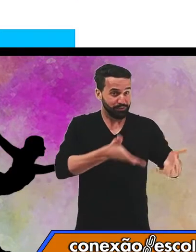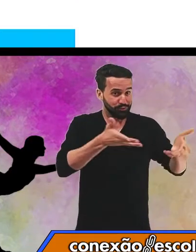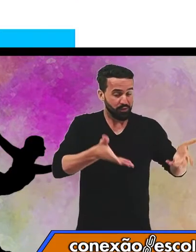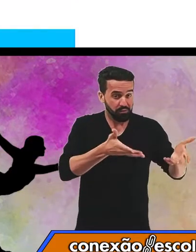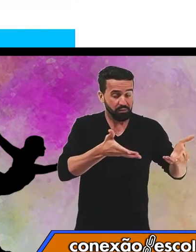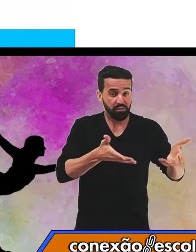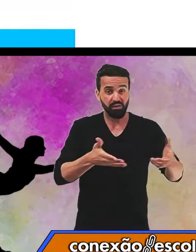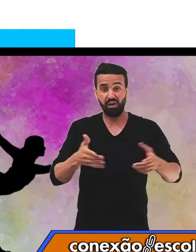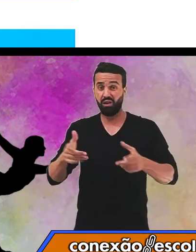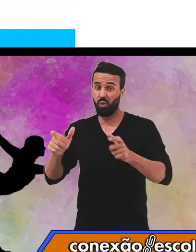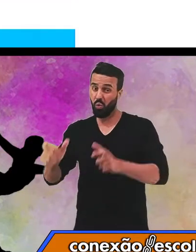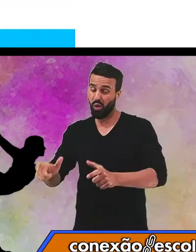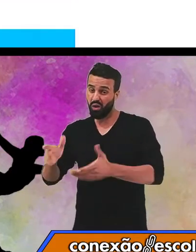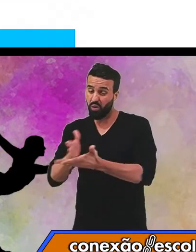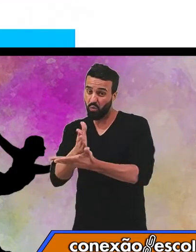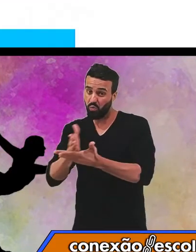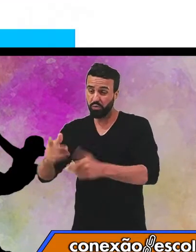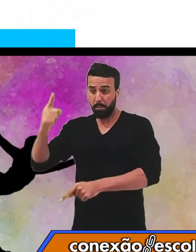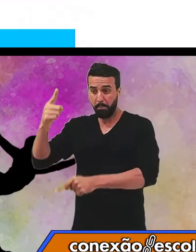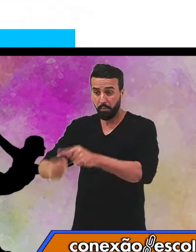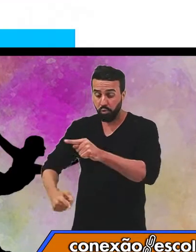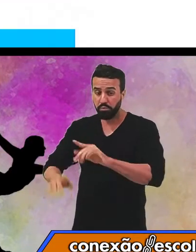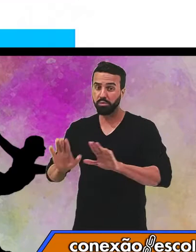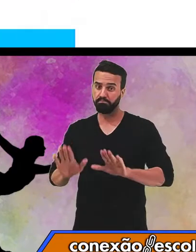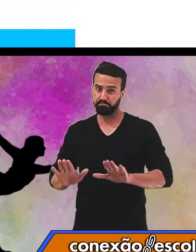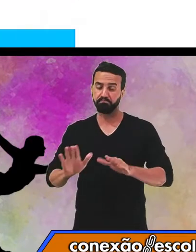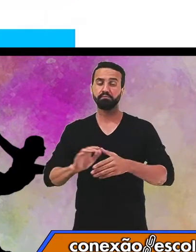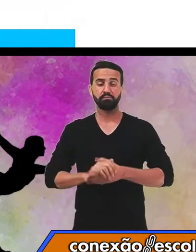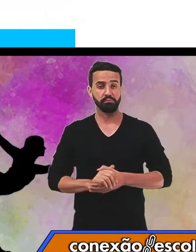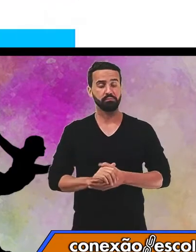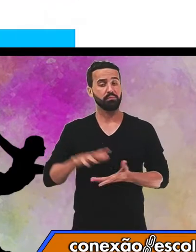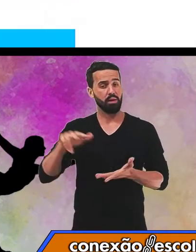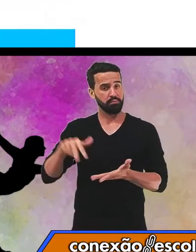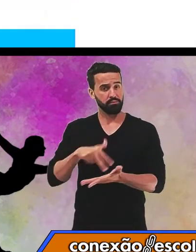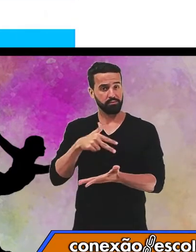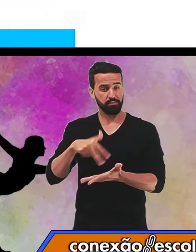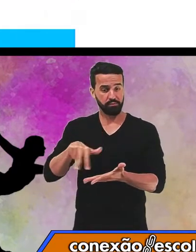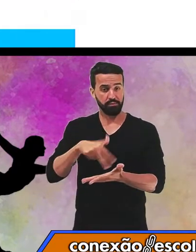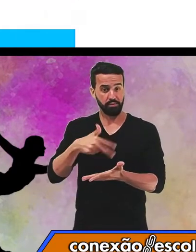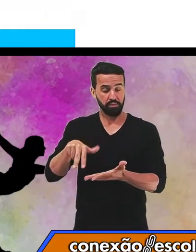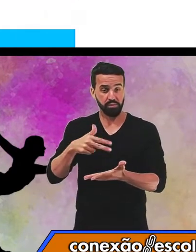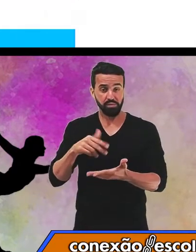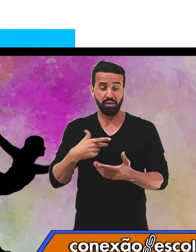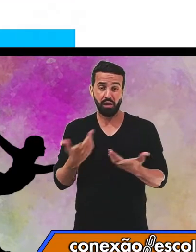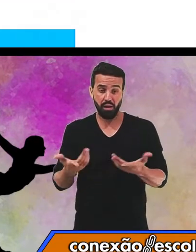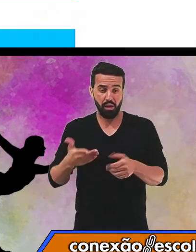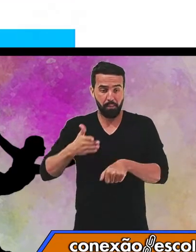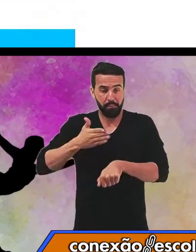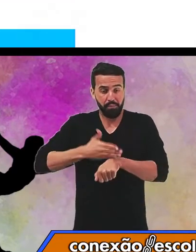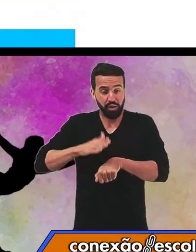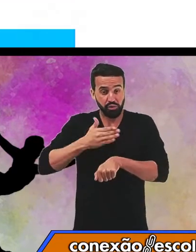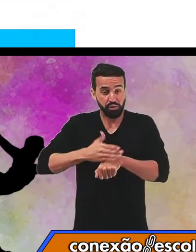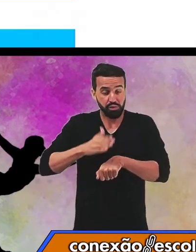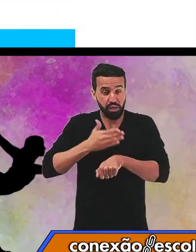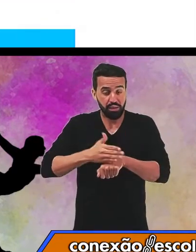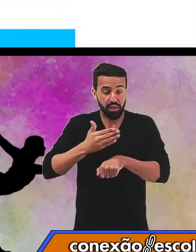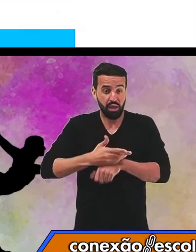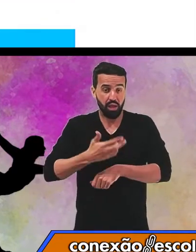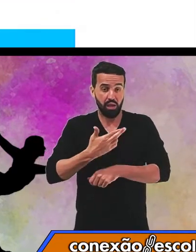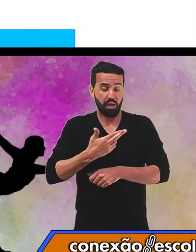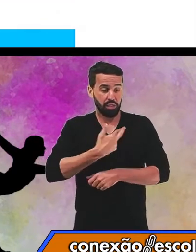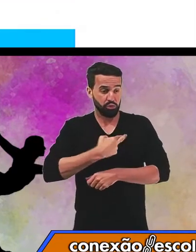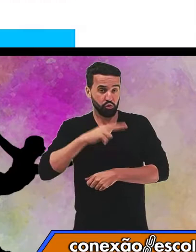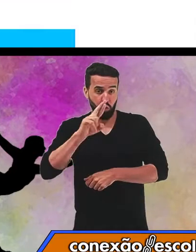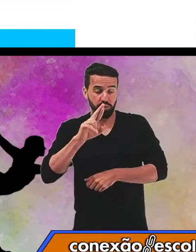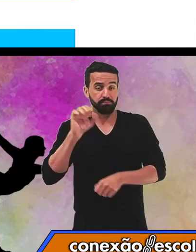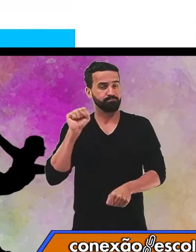incentivada e em outros proibidos. Mas o fato é que a dança deixou de ser praticada somente nas cerimônias